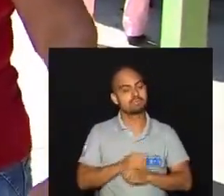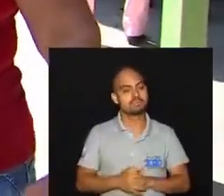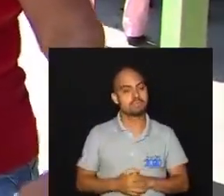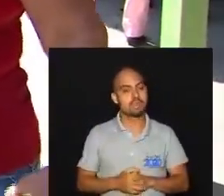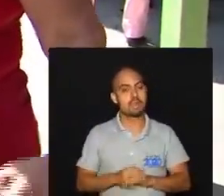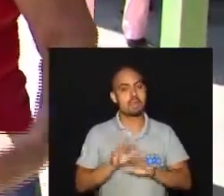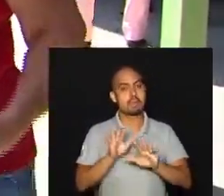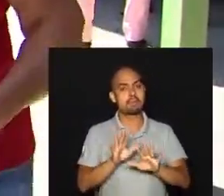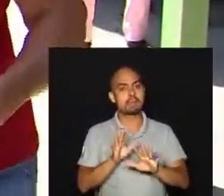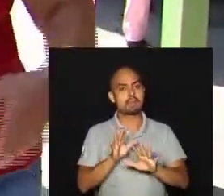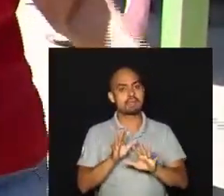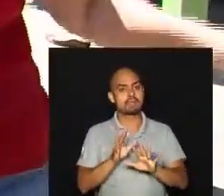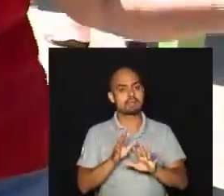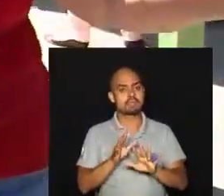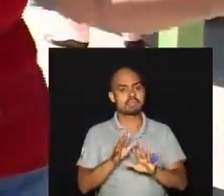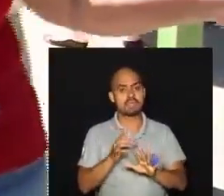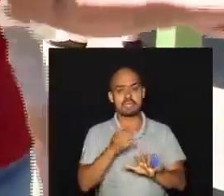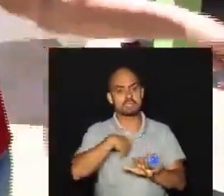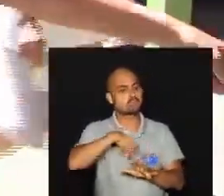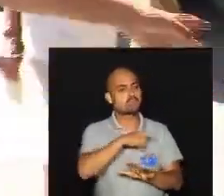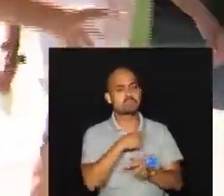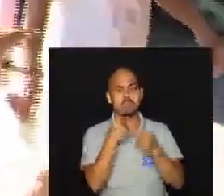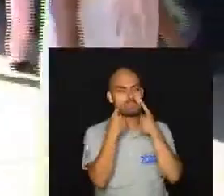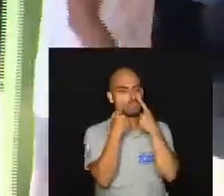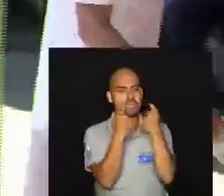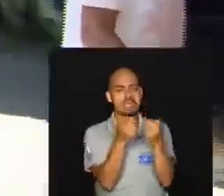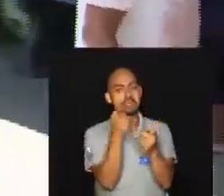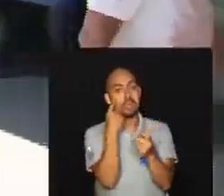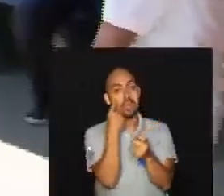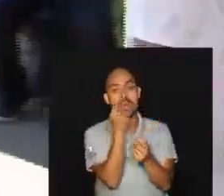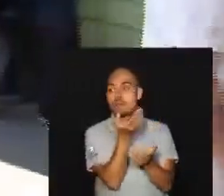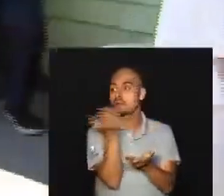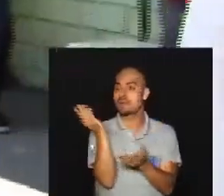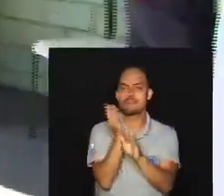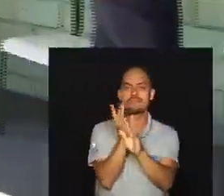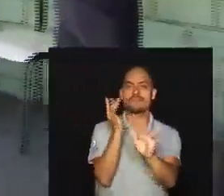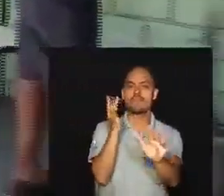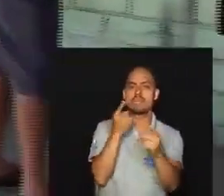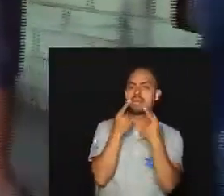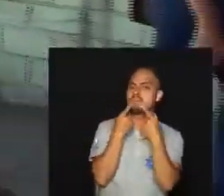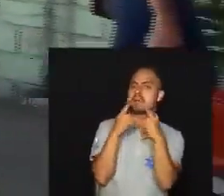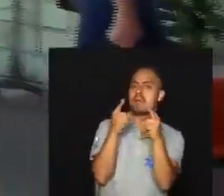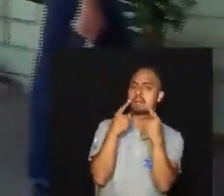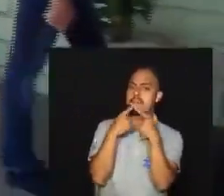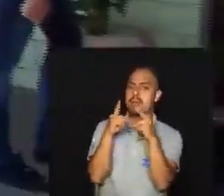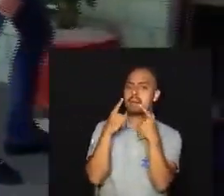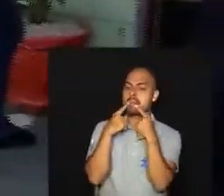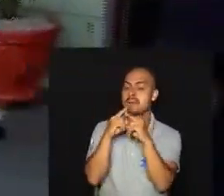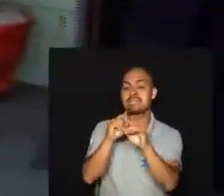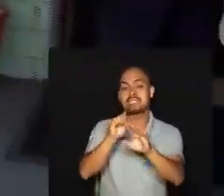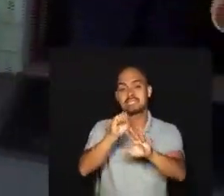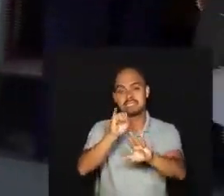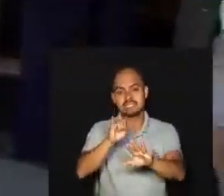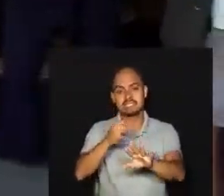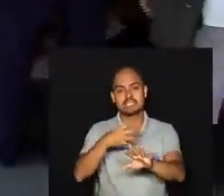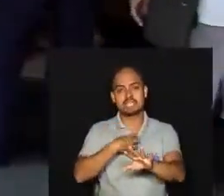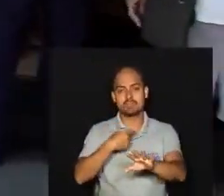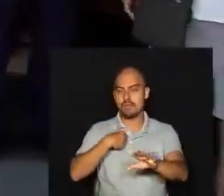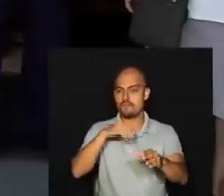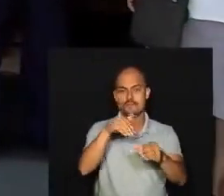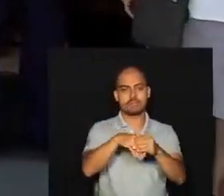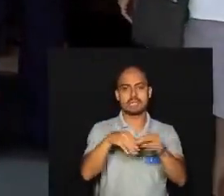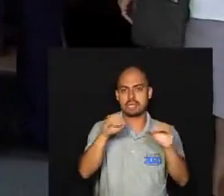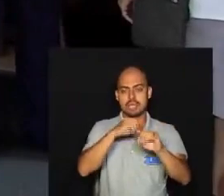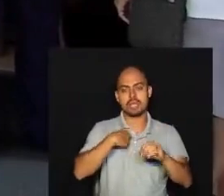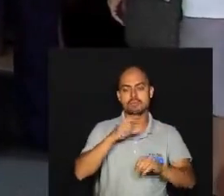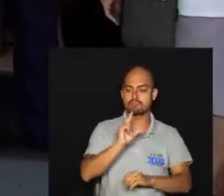ninguém tá se interessando por isso. Olha um monte de gente aí reclamando. Se tivesse um jeito de eu não votar, eu ia